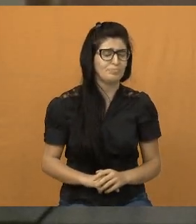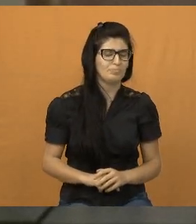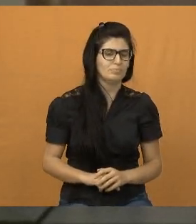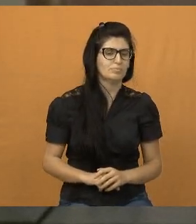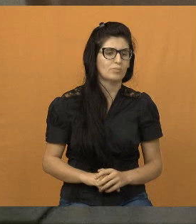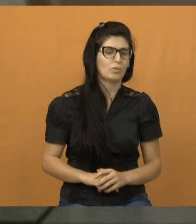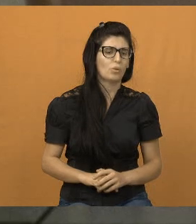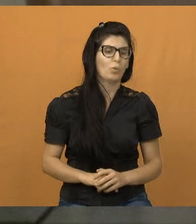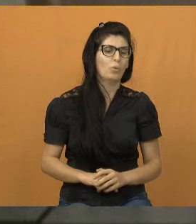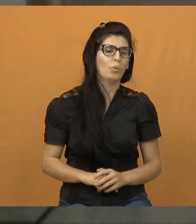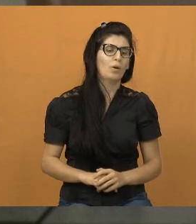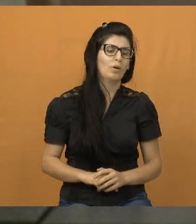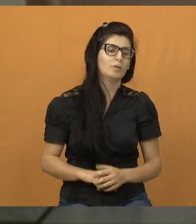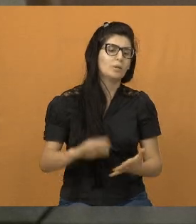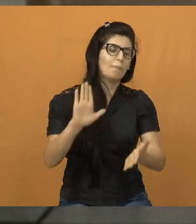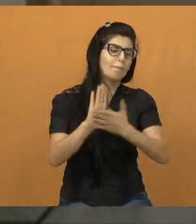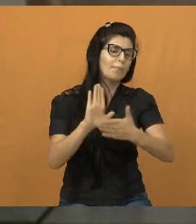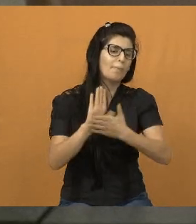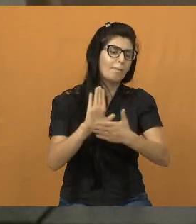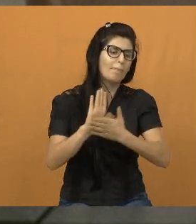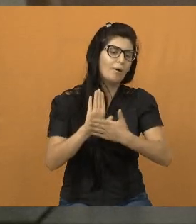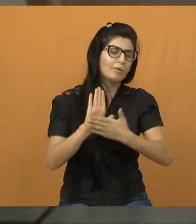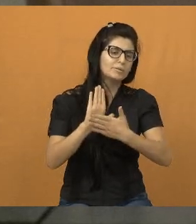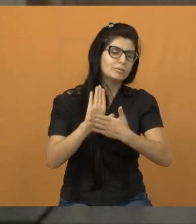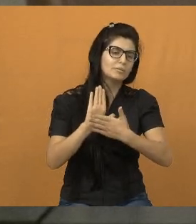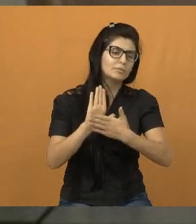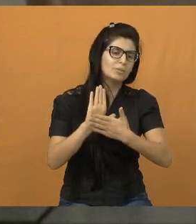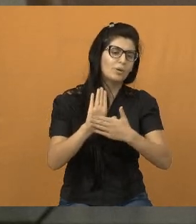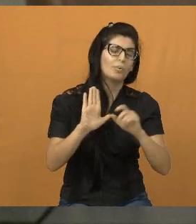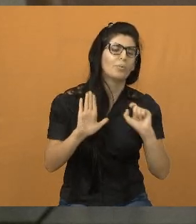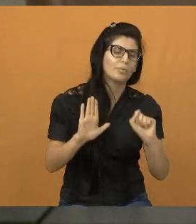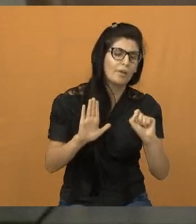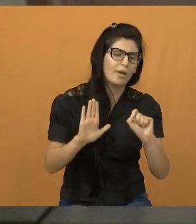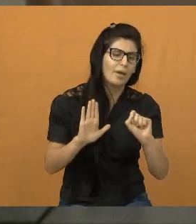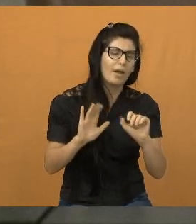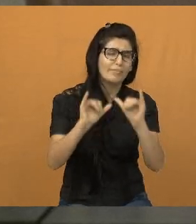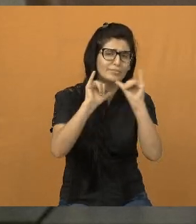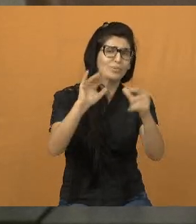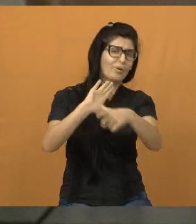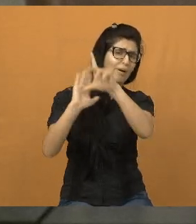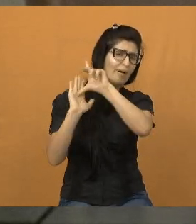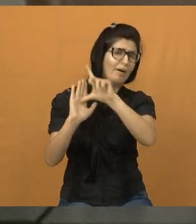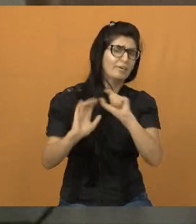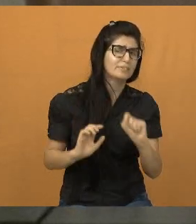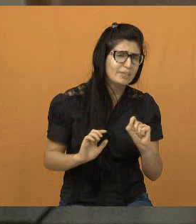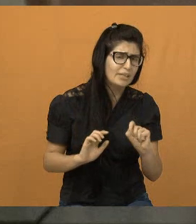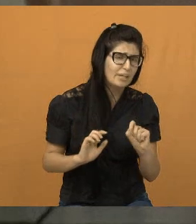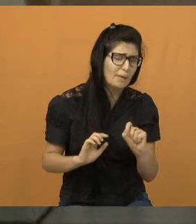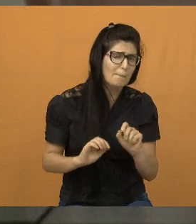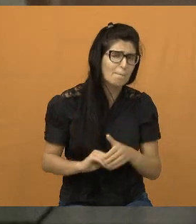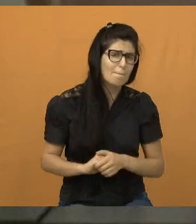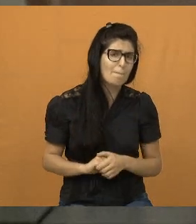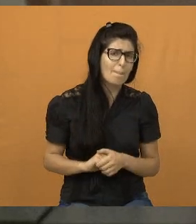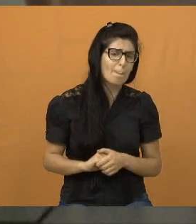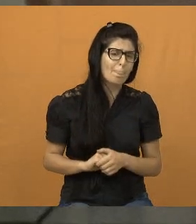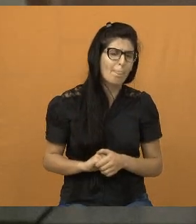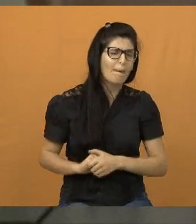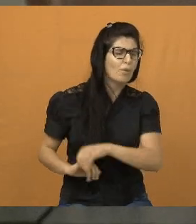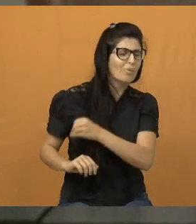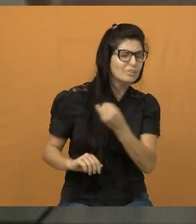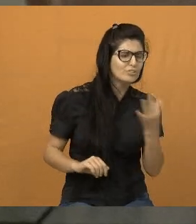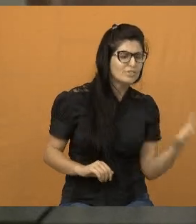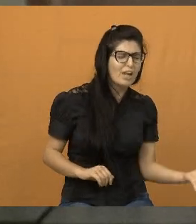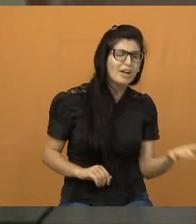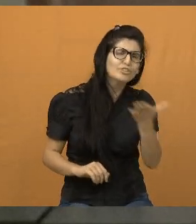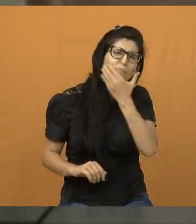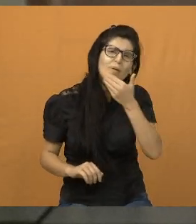nós pretendemos, eu já falei em outra ocasião, esse quadro com os dados do Melhor